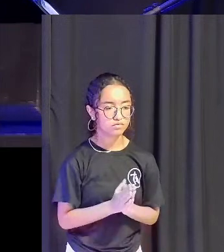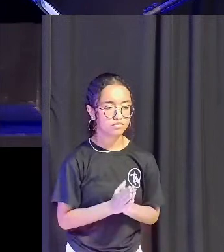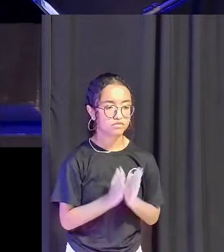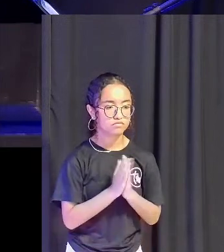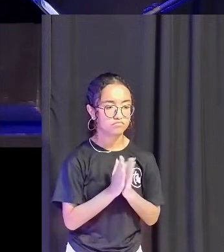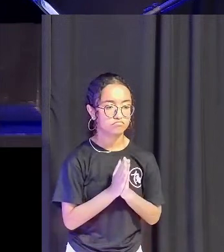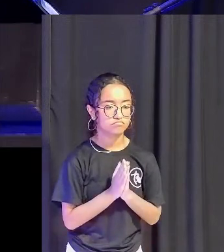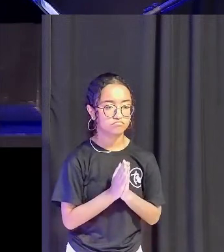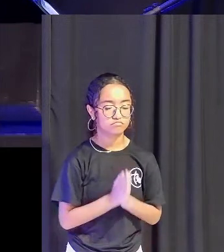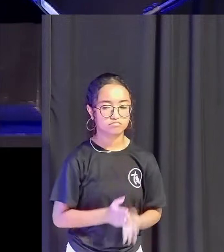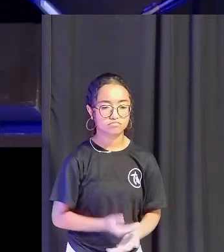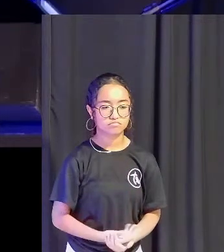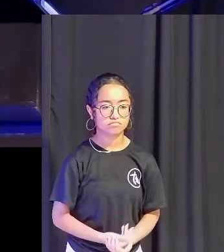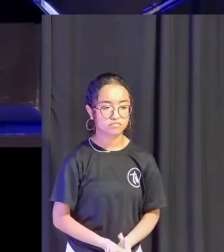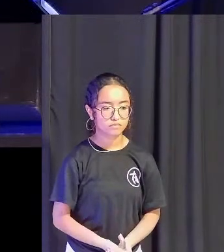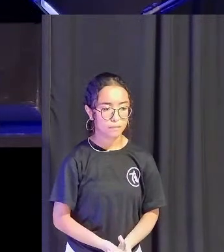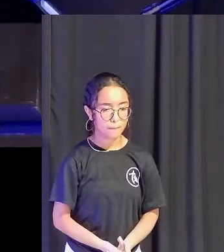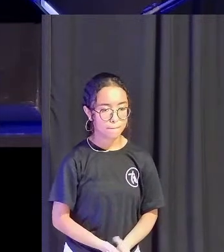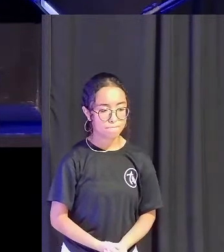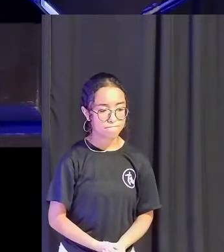Oremos.